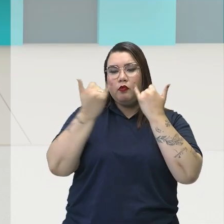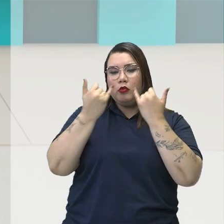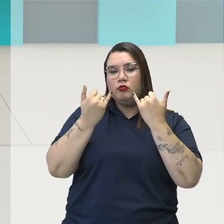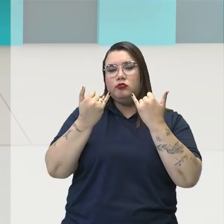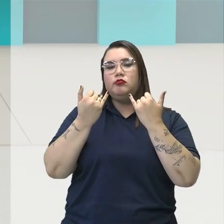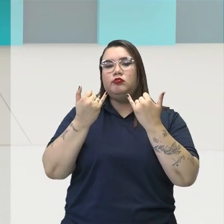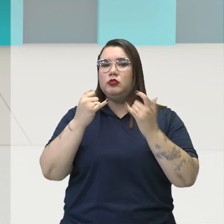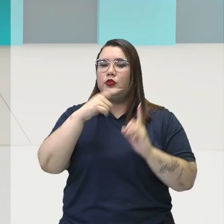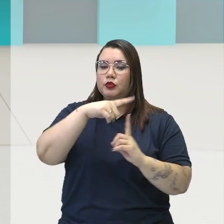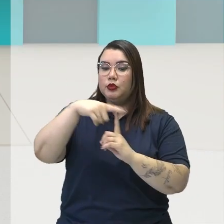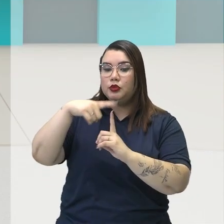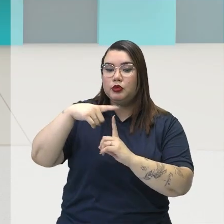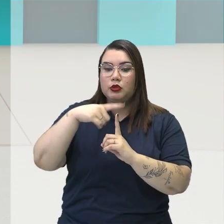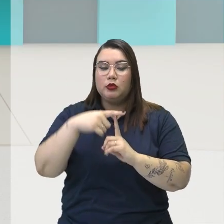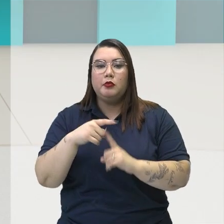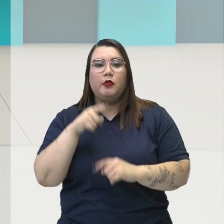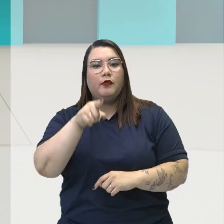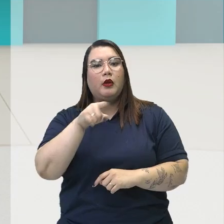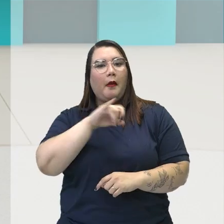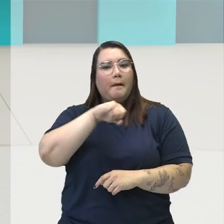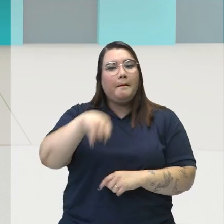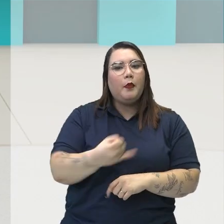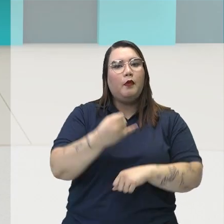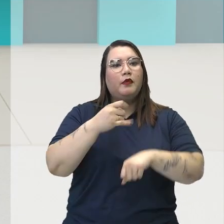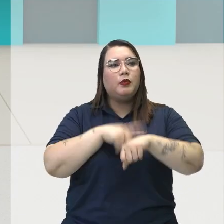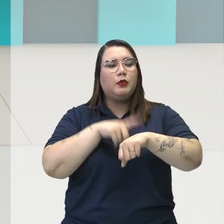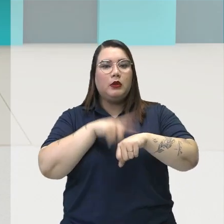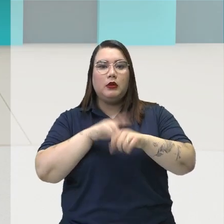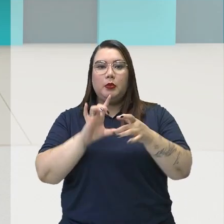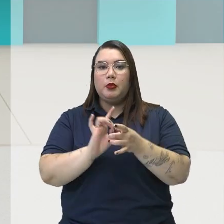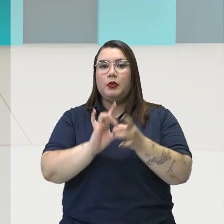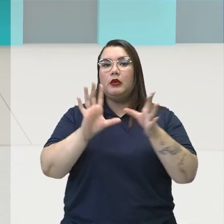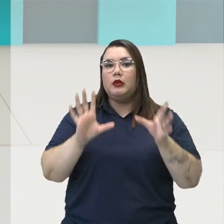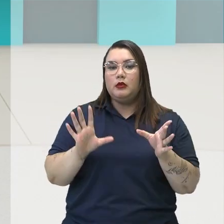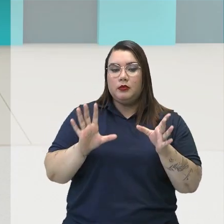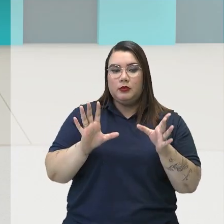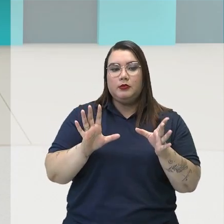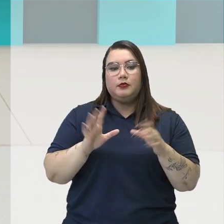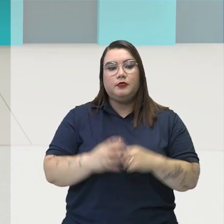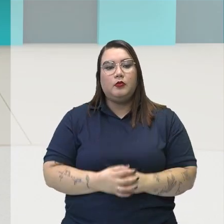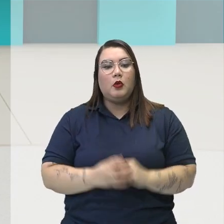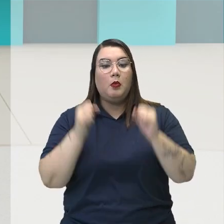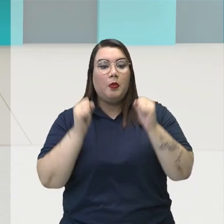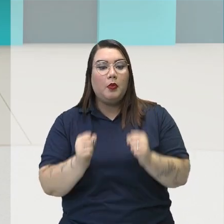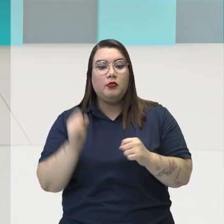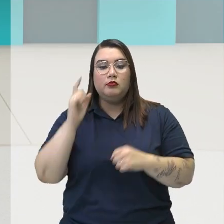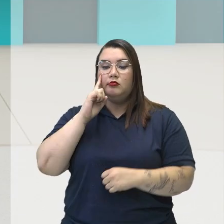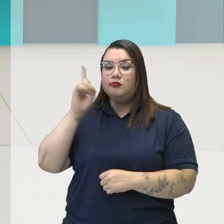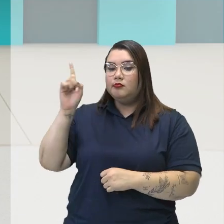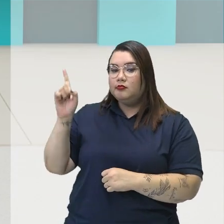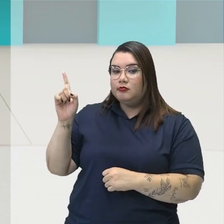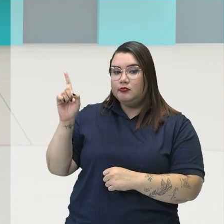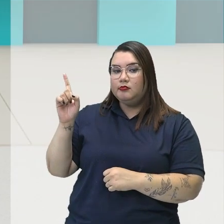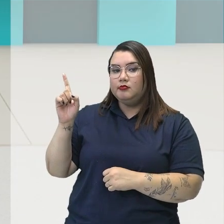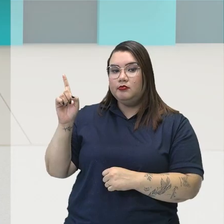algumas formas de você aproveitar esse momento de lazer. Você pode ter um lazer, vamos